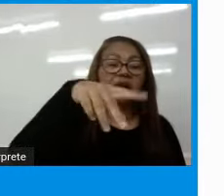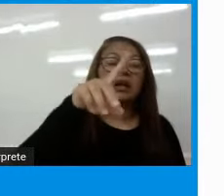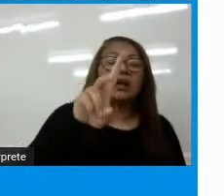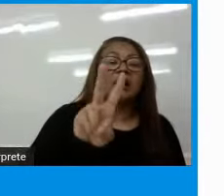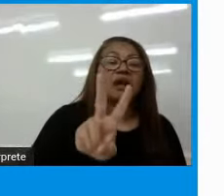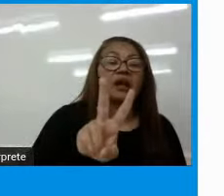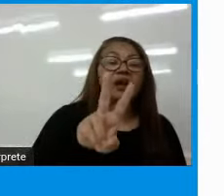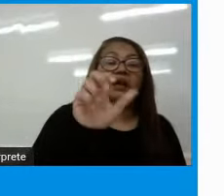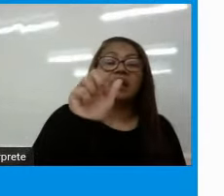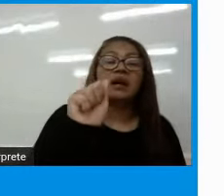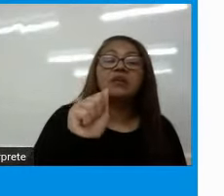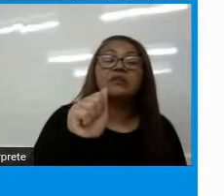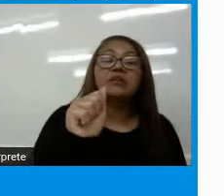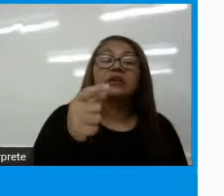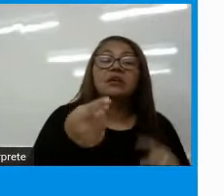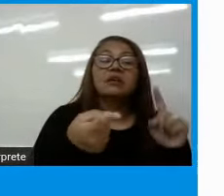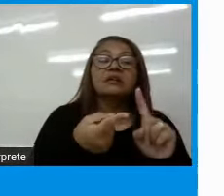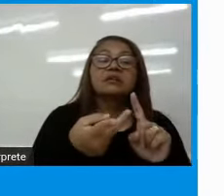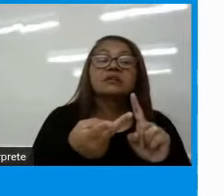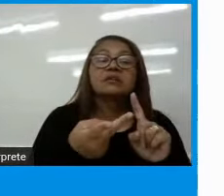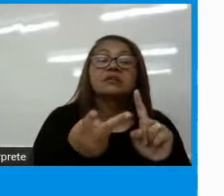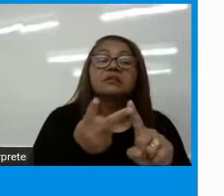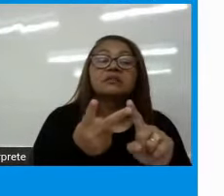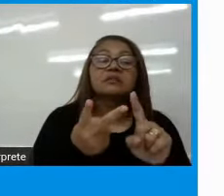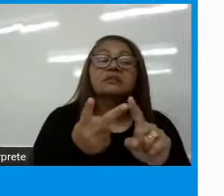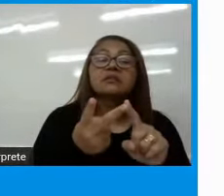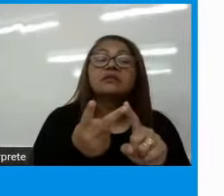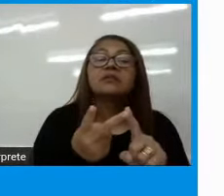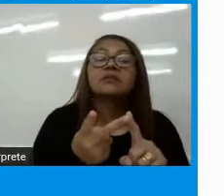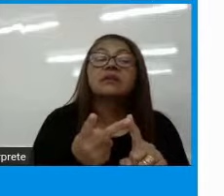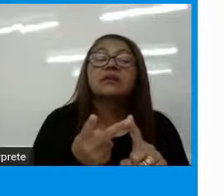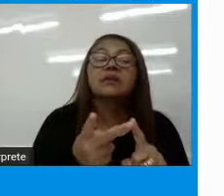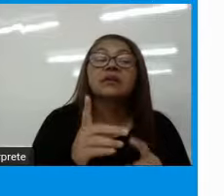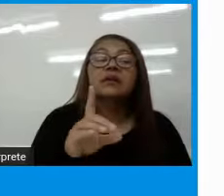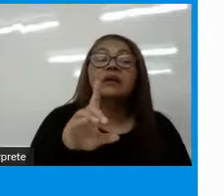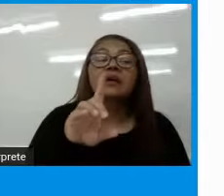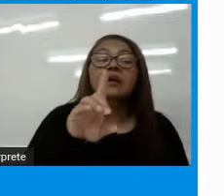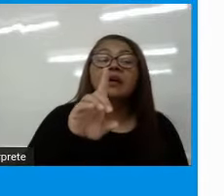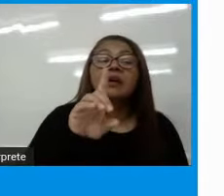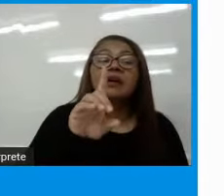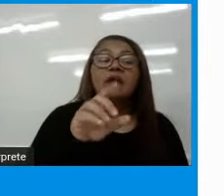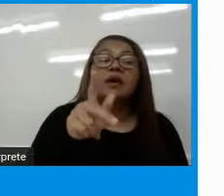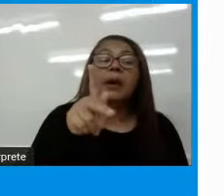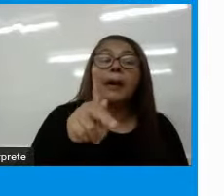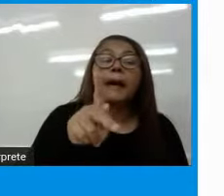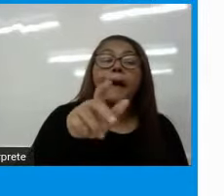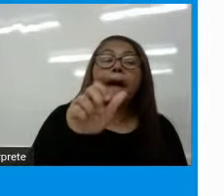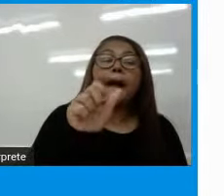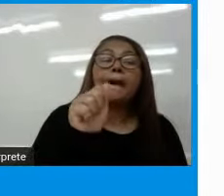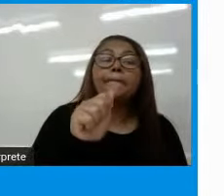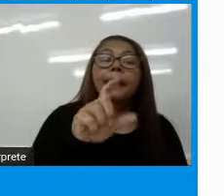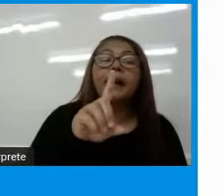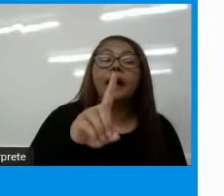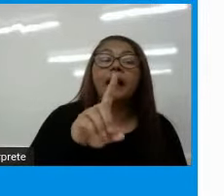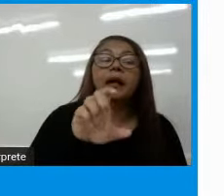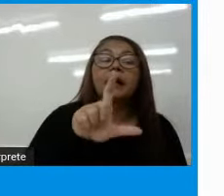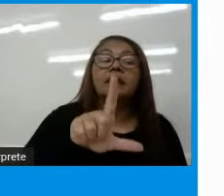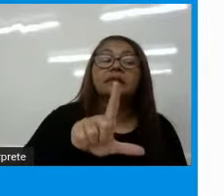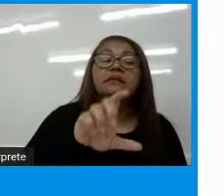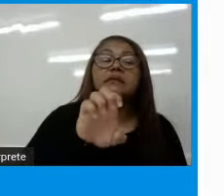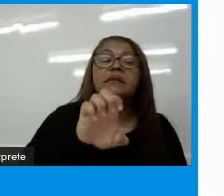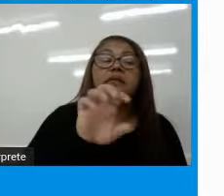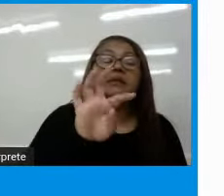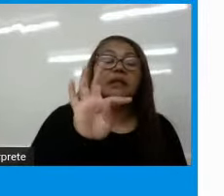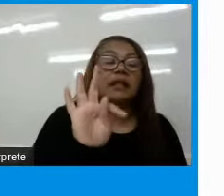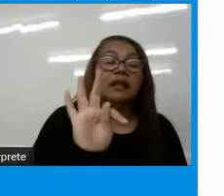você consegue, deixa eu só ver se vocês estão vendo agora a projeção, porque quando eu cliquei em Canva, abri